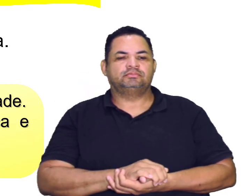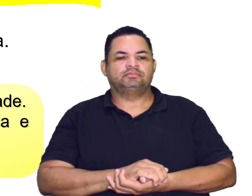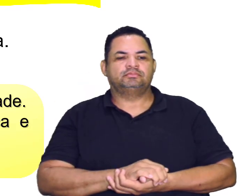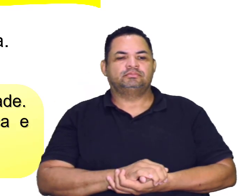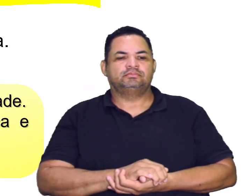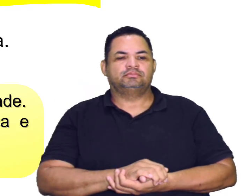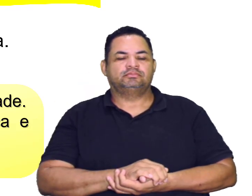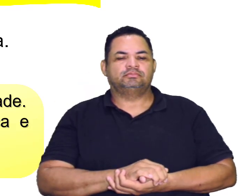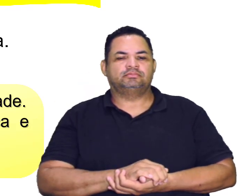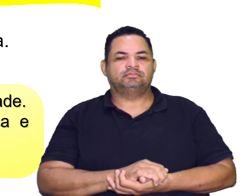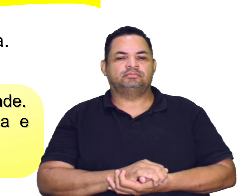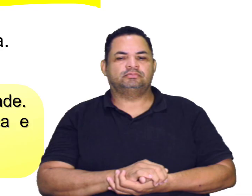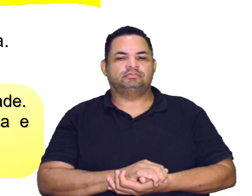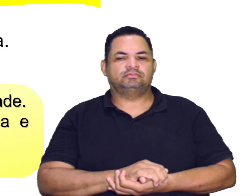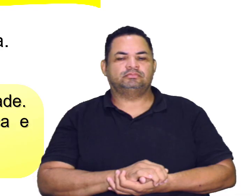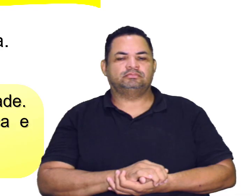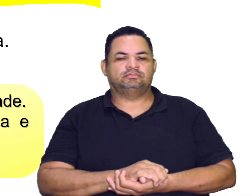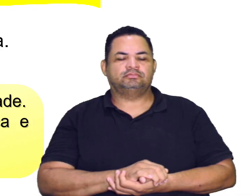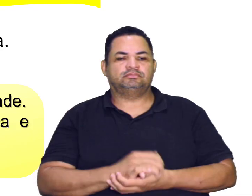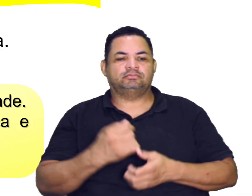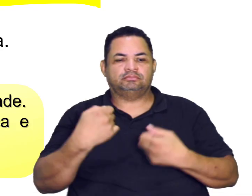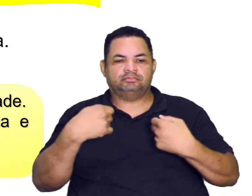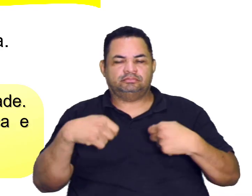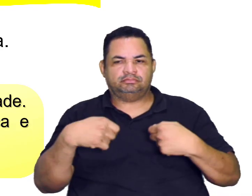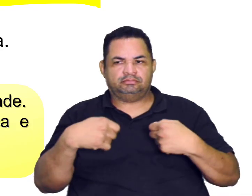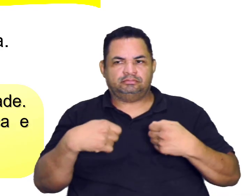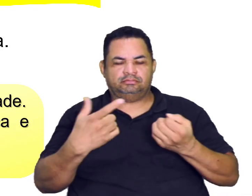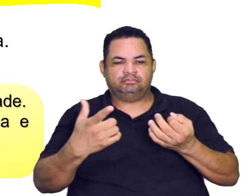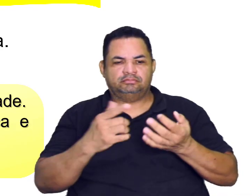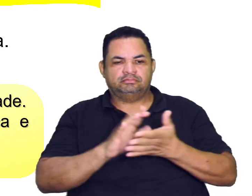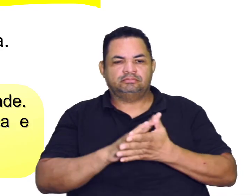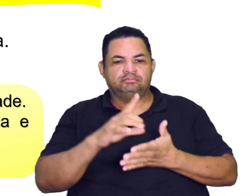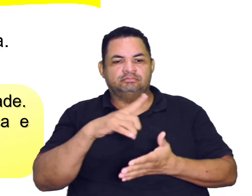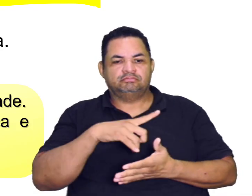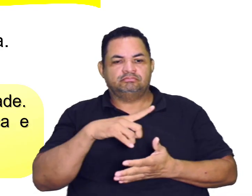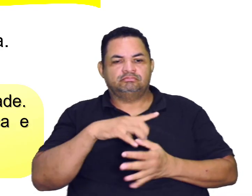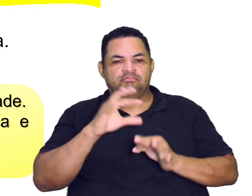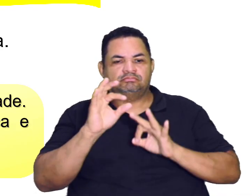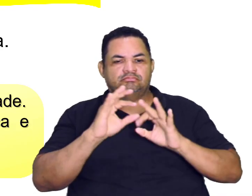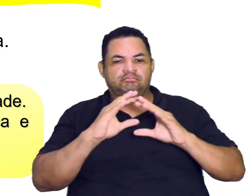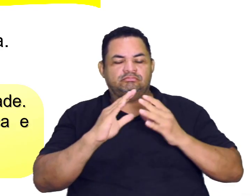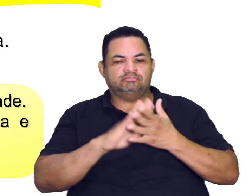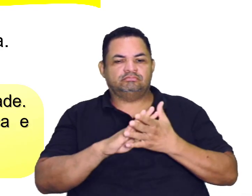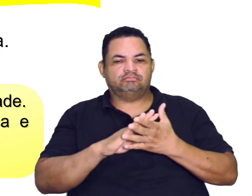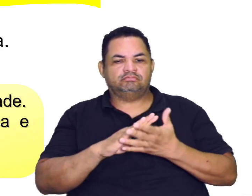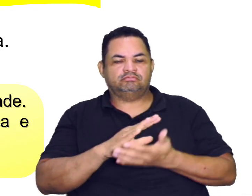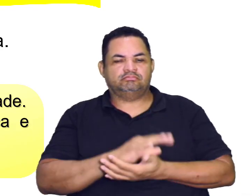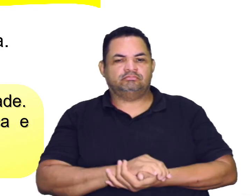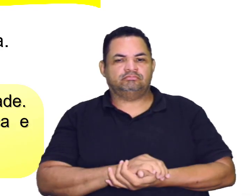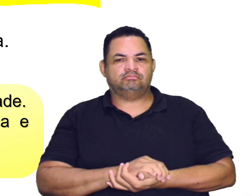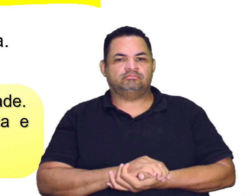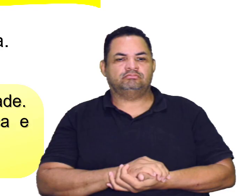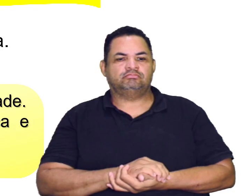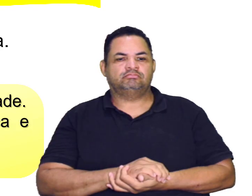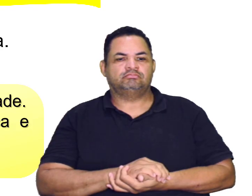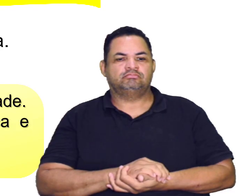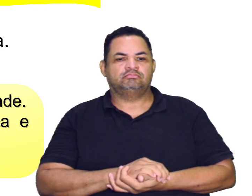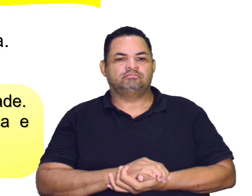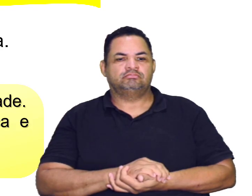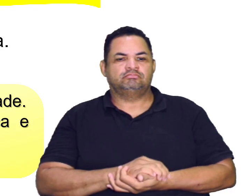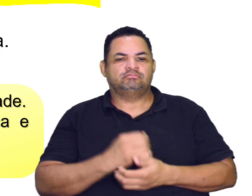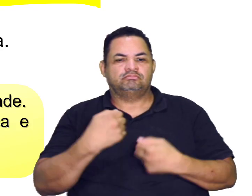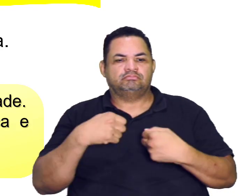baixo. Exatamente, para baixo. Então, a gente precisa ter uma ação em que eu não vá para o chão o tempo todo,